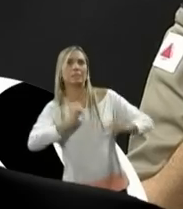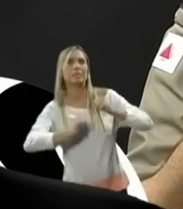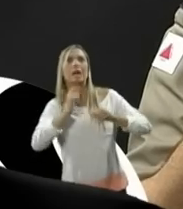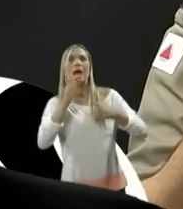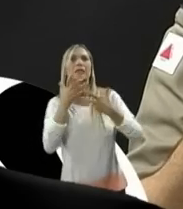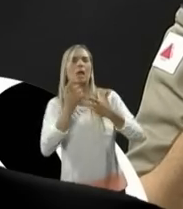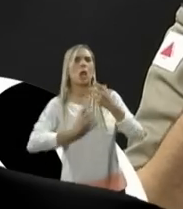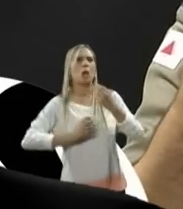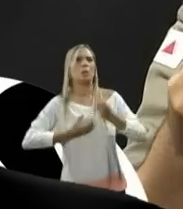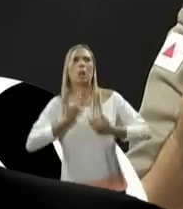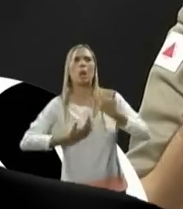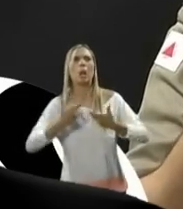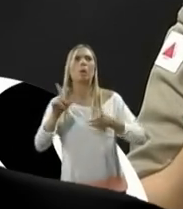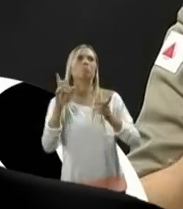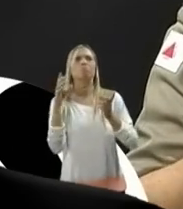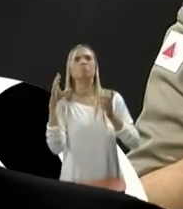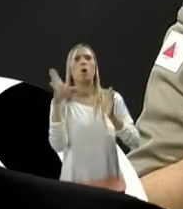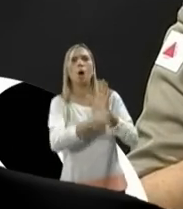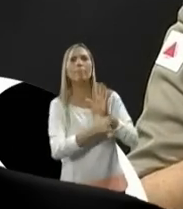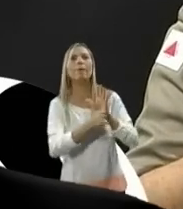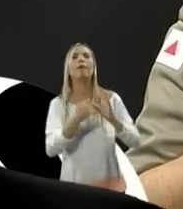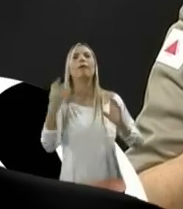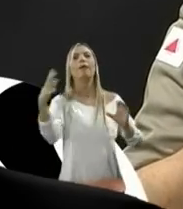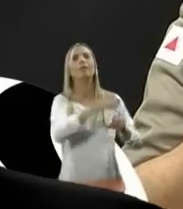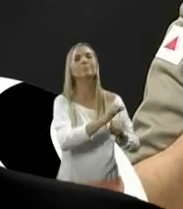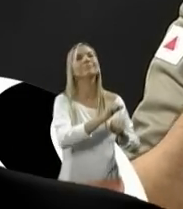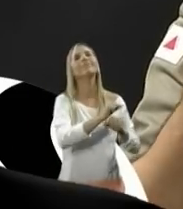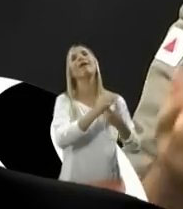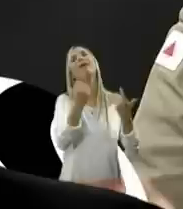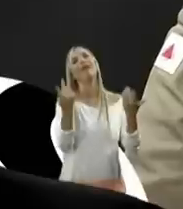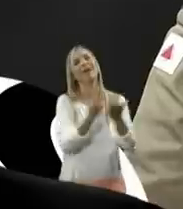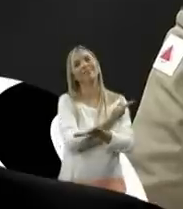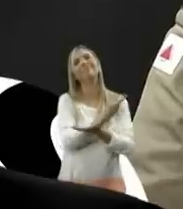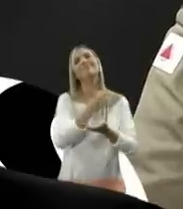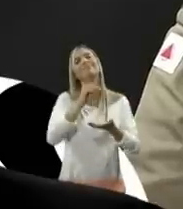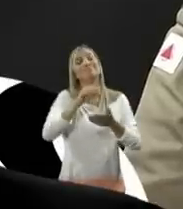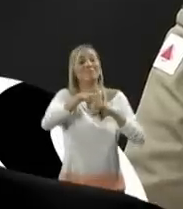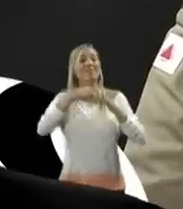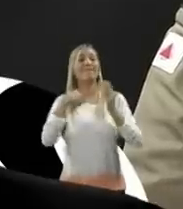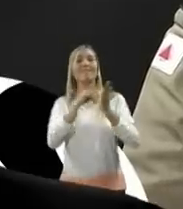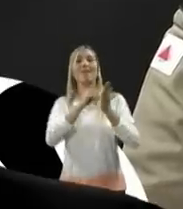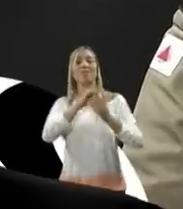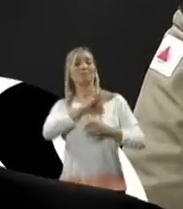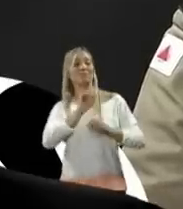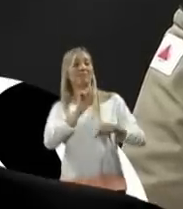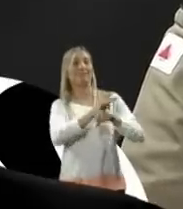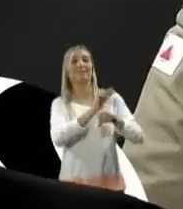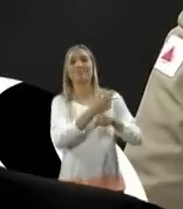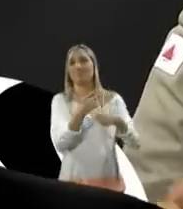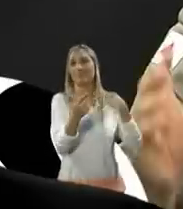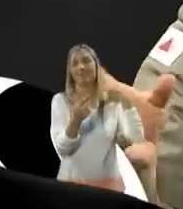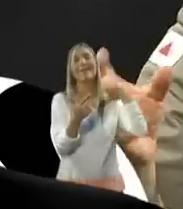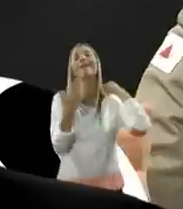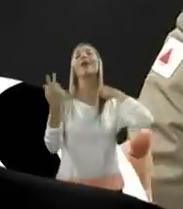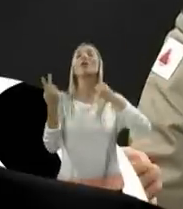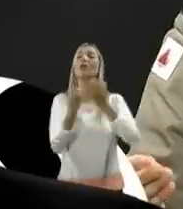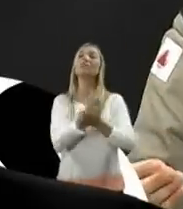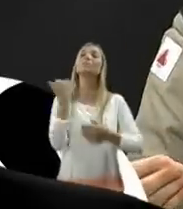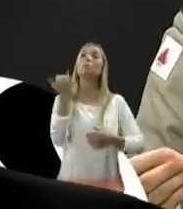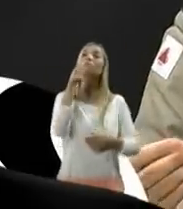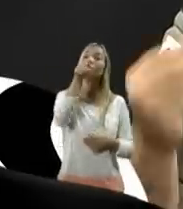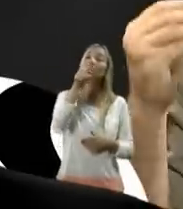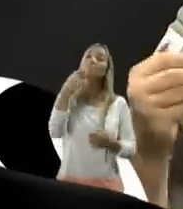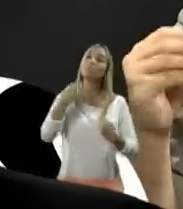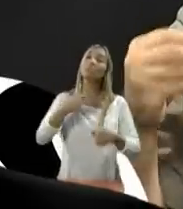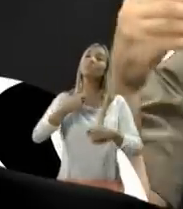foca a instrução e a orientação à comunidade nesses três aspectos, né? Cuide do seu